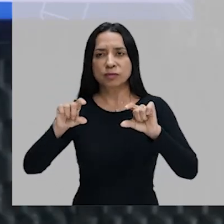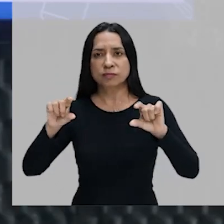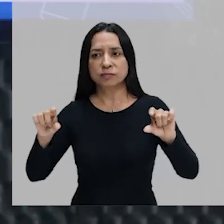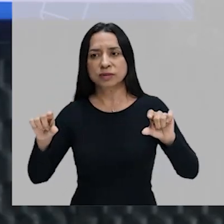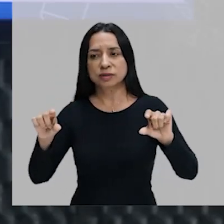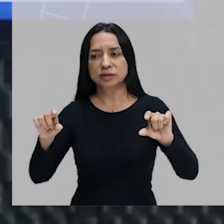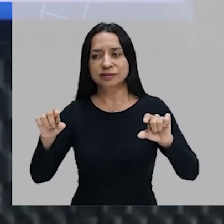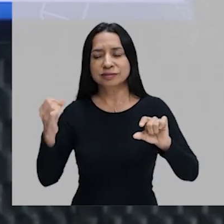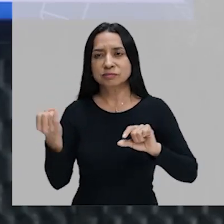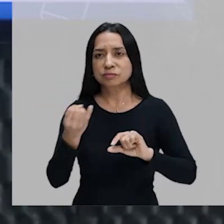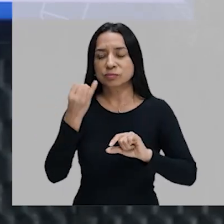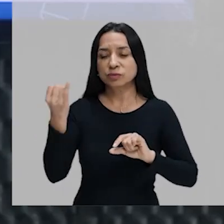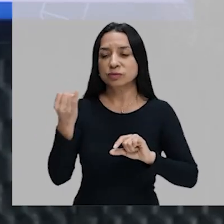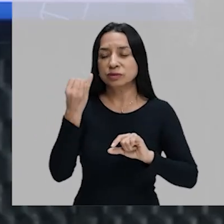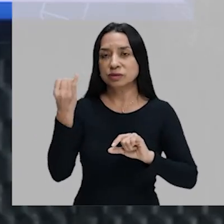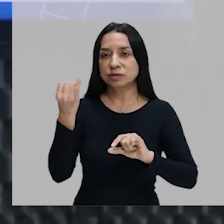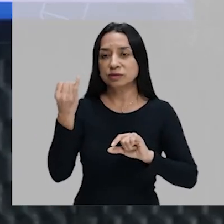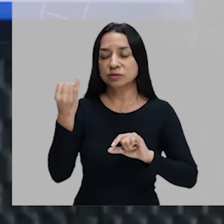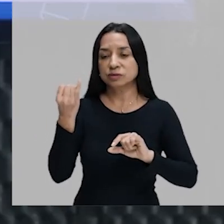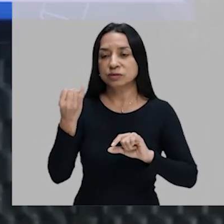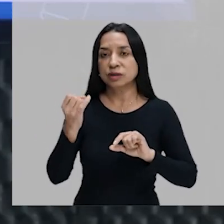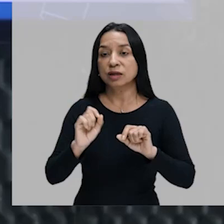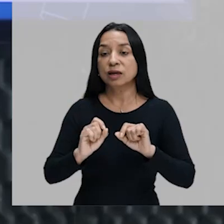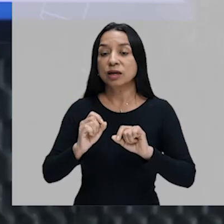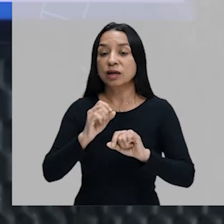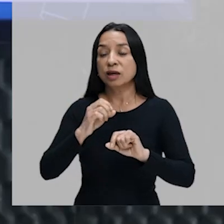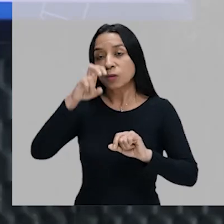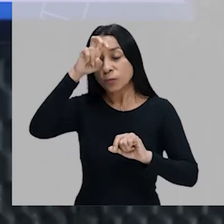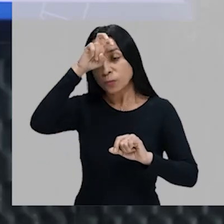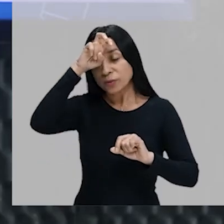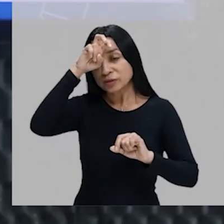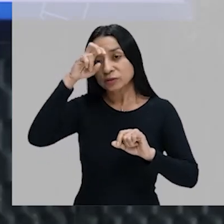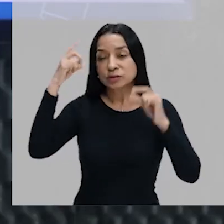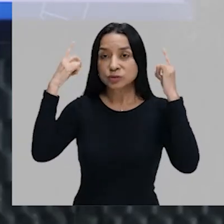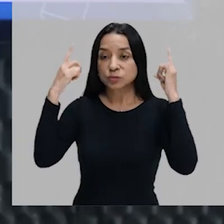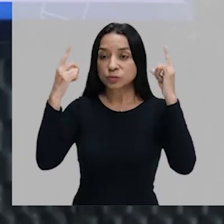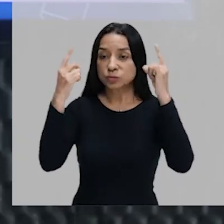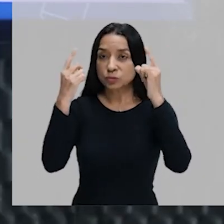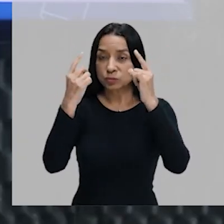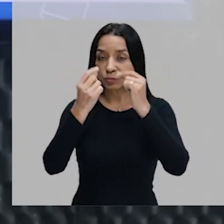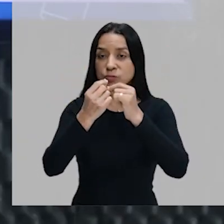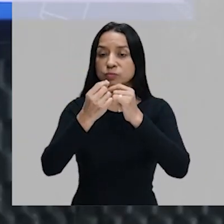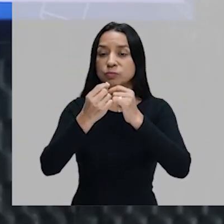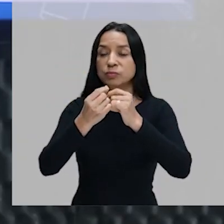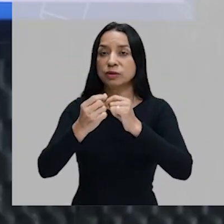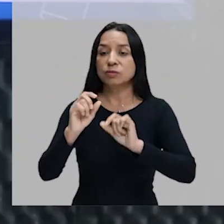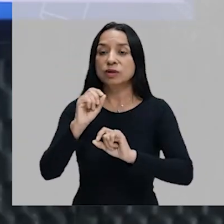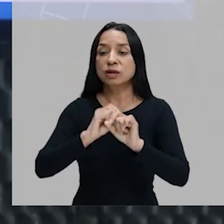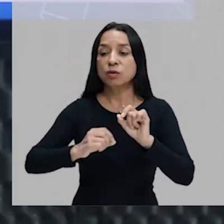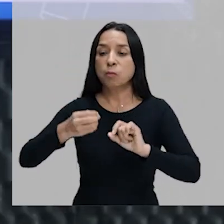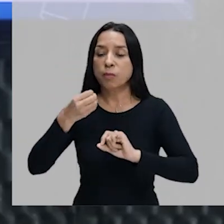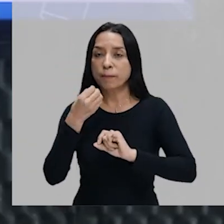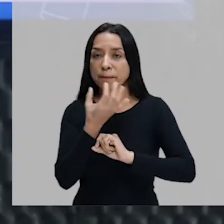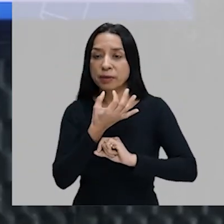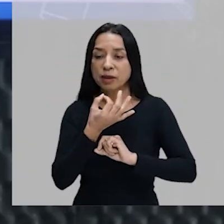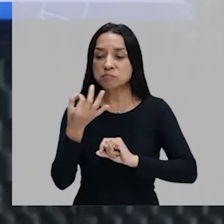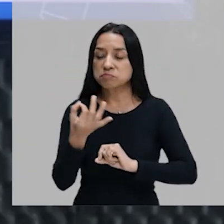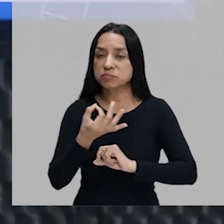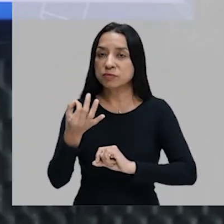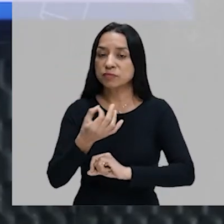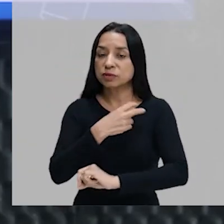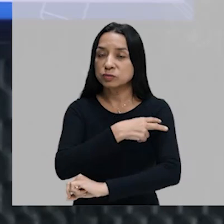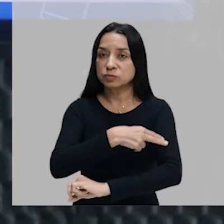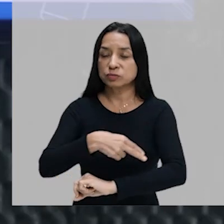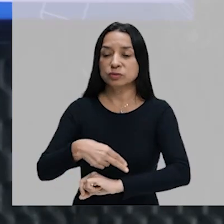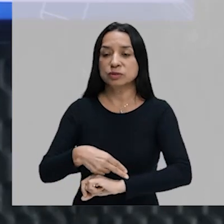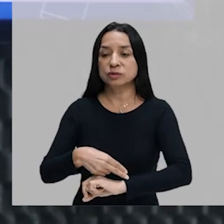Nilo, mostrando a importância que o Nilo tem, principalmente no que diz respeito ao